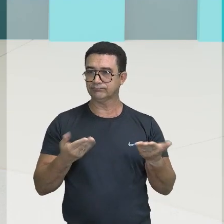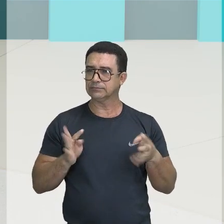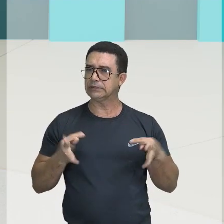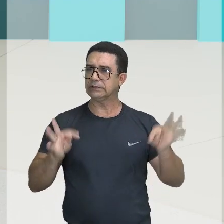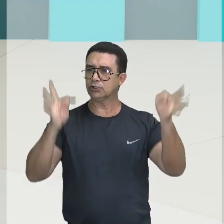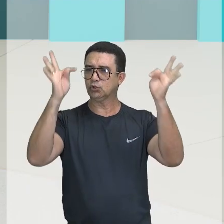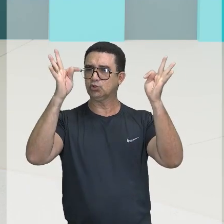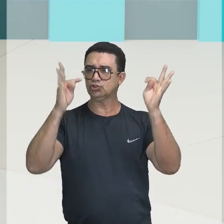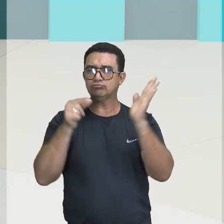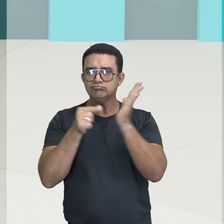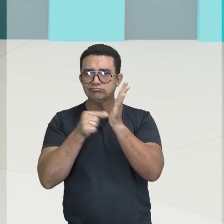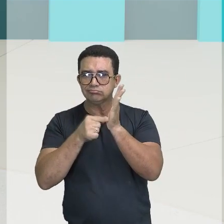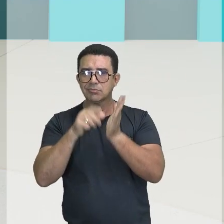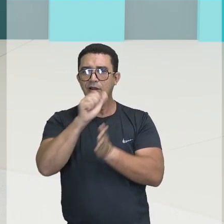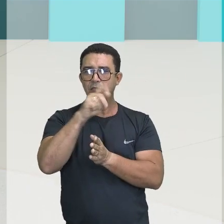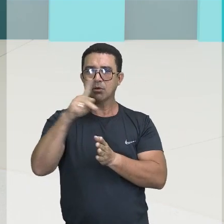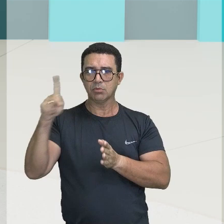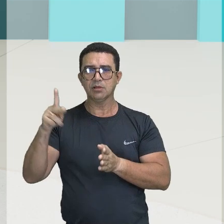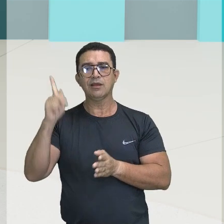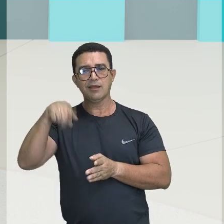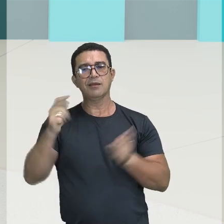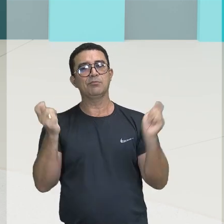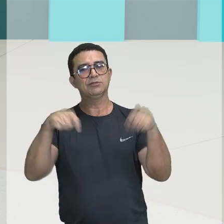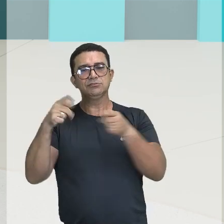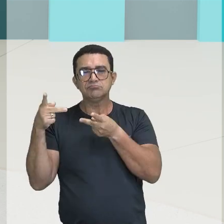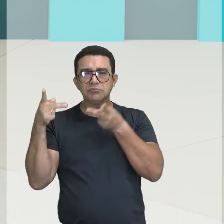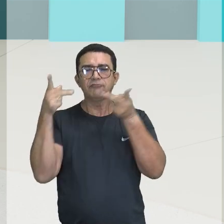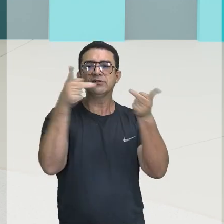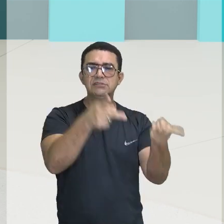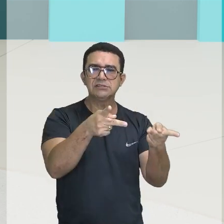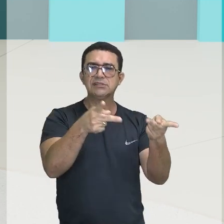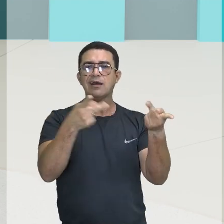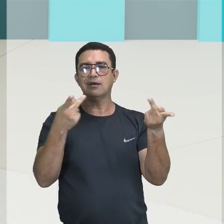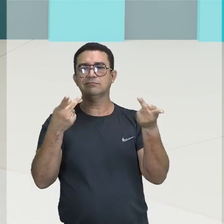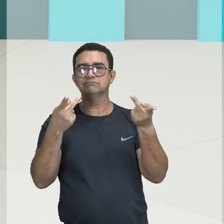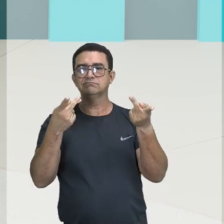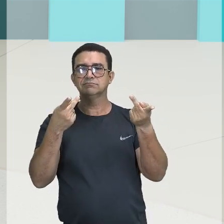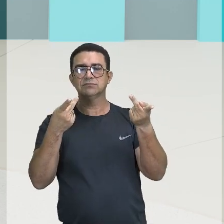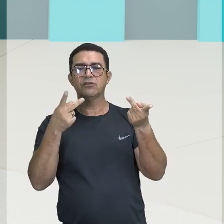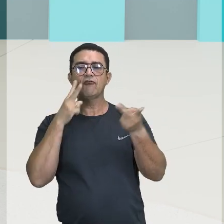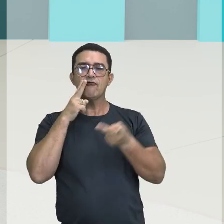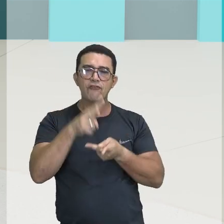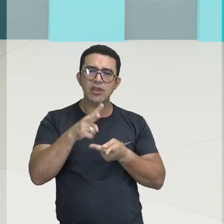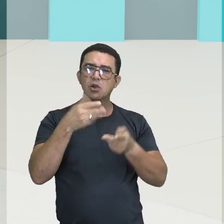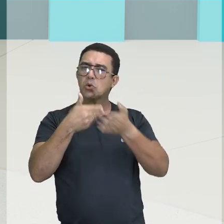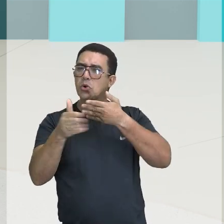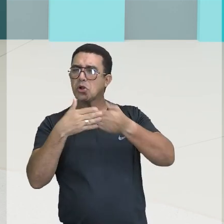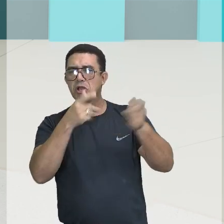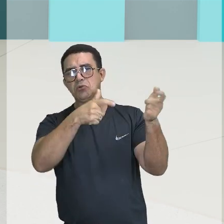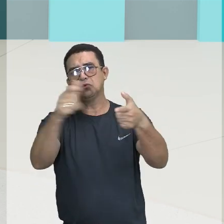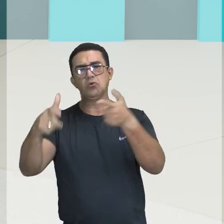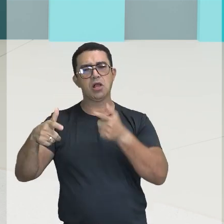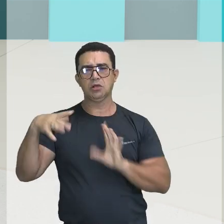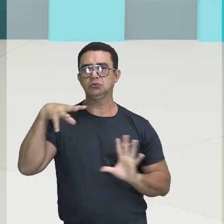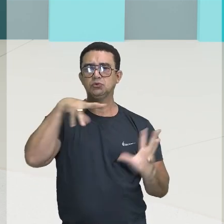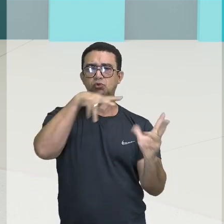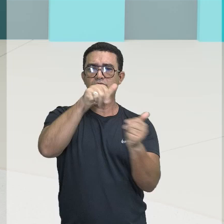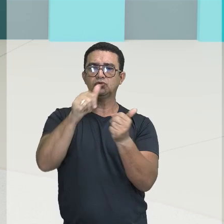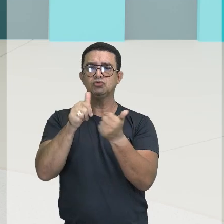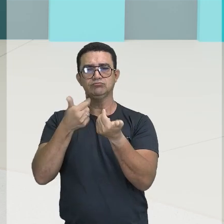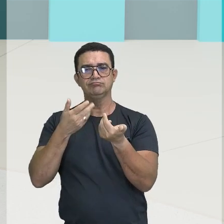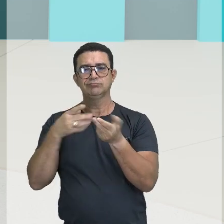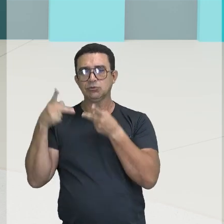tecnologia, nós podemos viajar, certo? Em qualquer lugar do mundo e fazermos essas